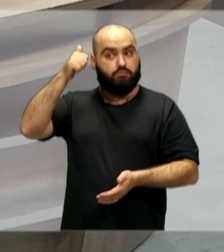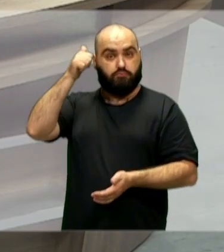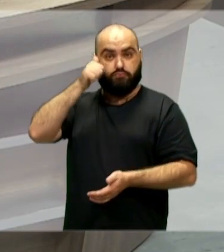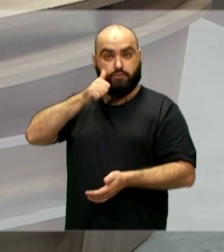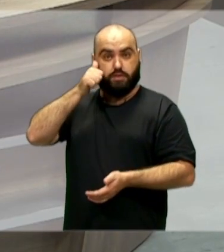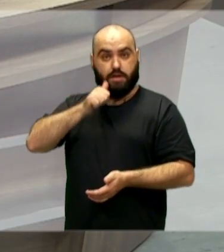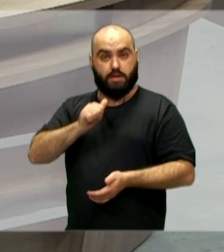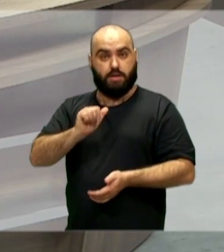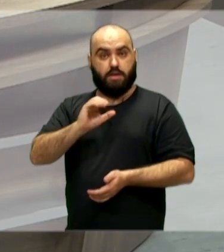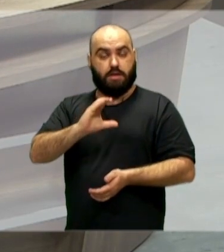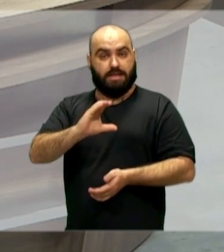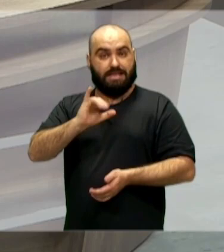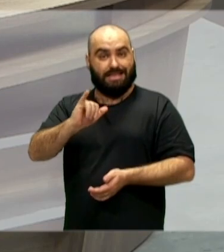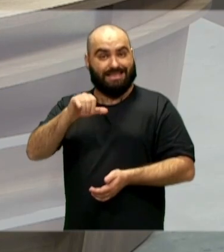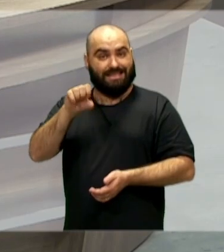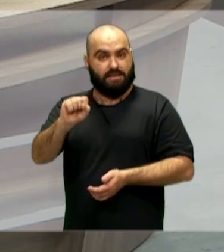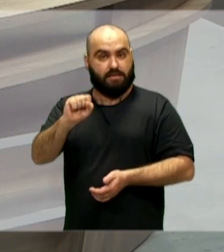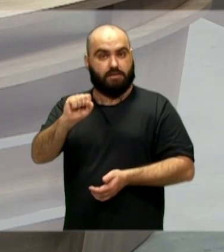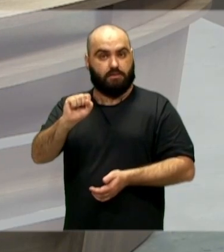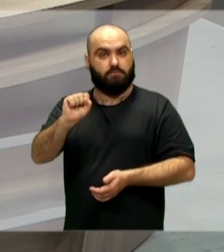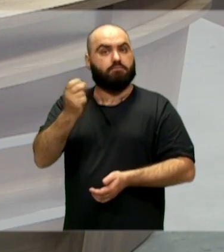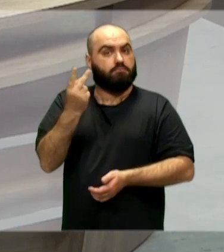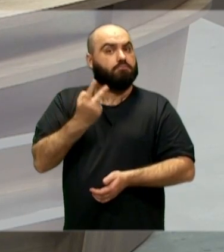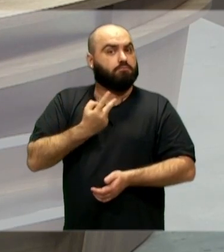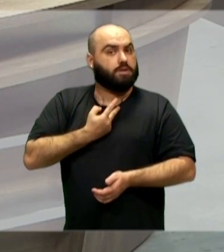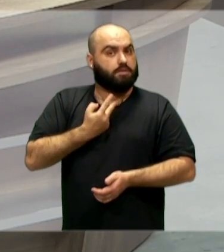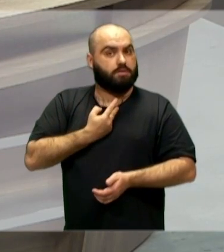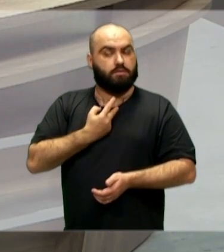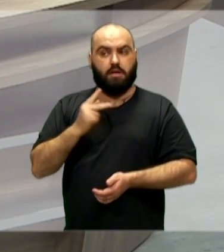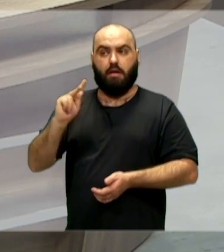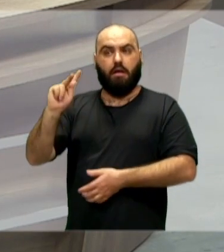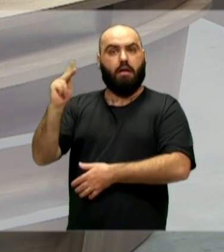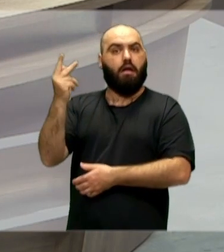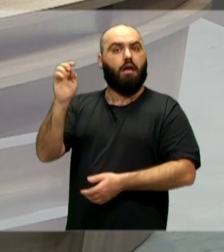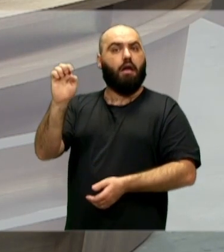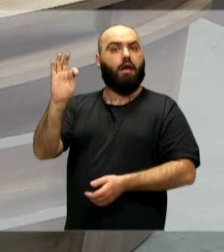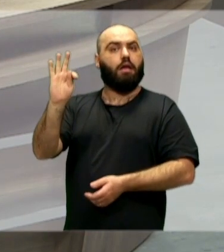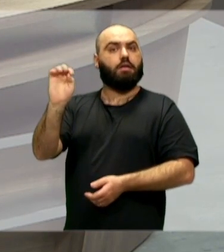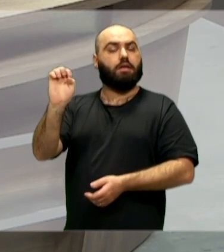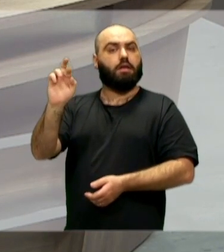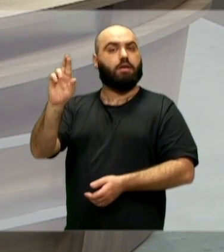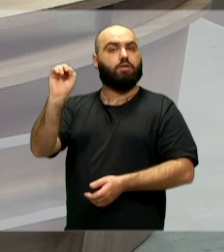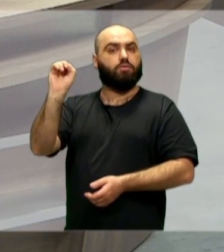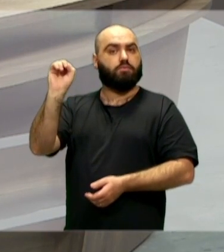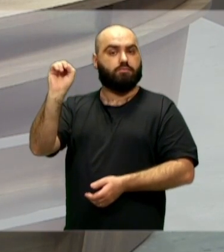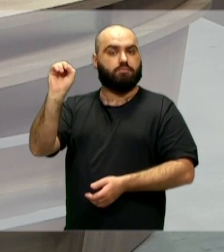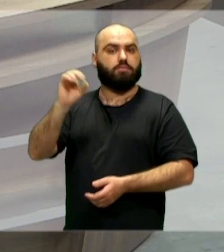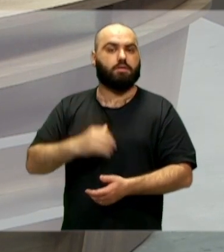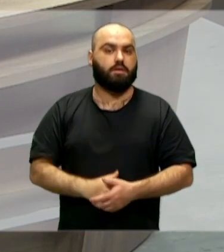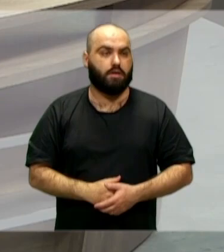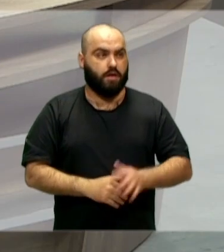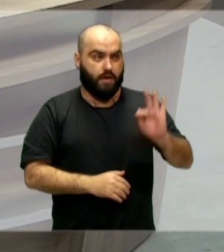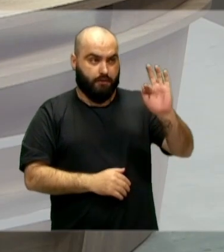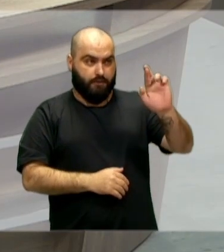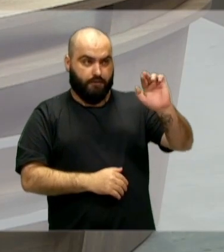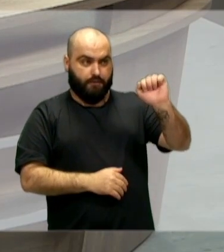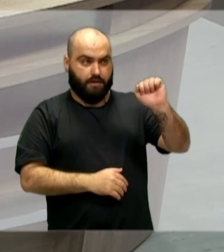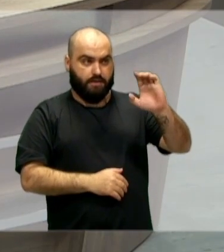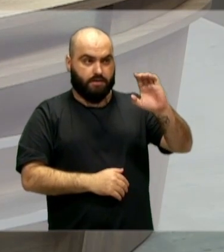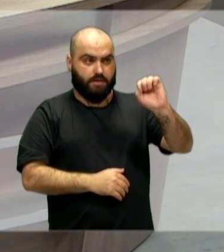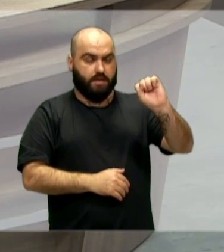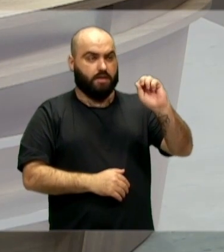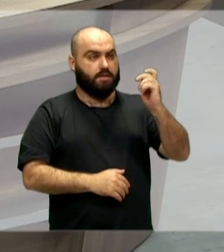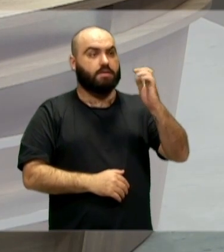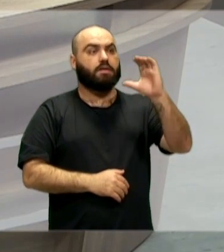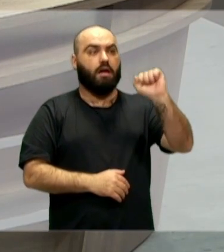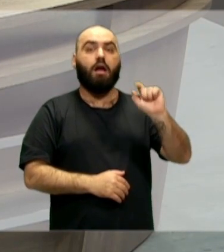cis, heteronormativa, a Francesca é uma mulher trans hétero, é isso? Uhum. O Wellington é